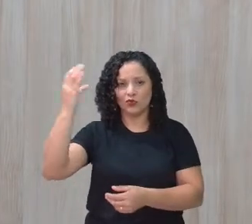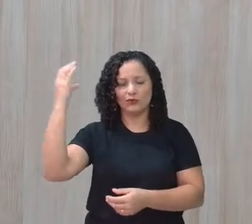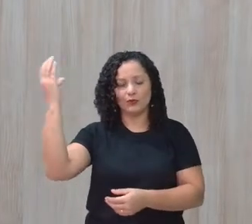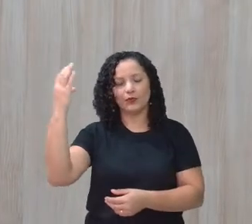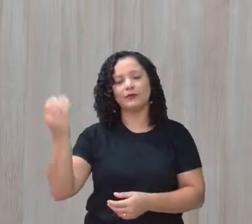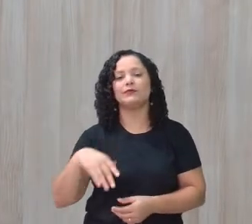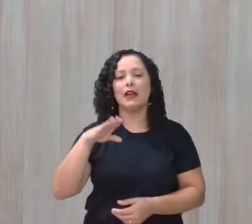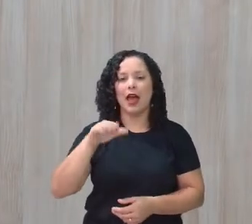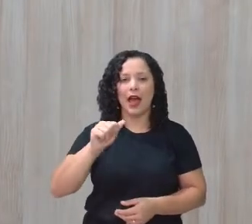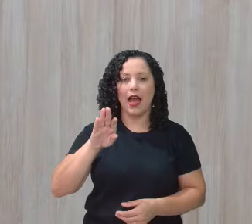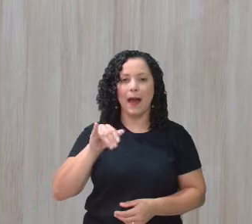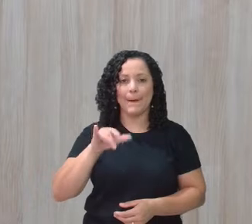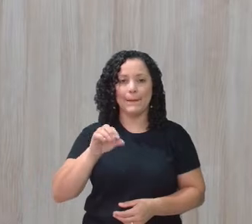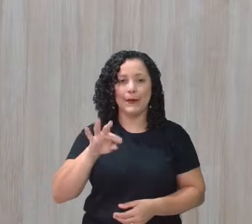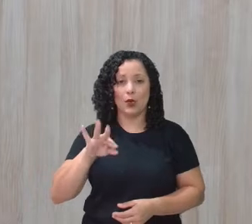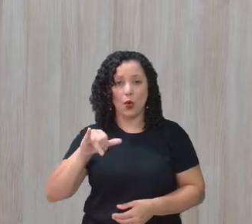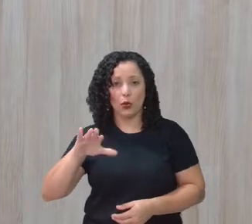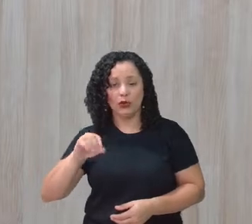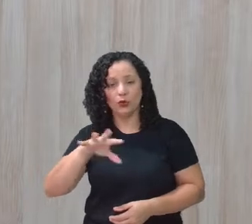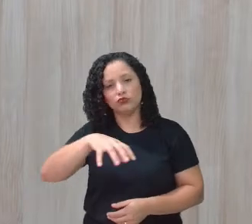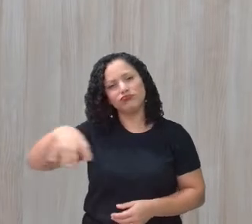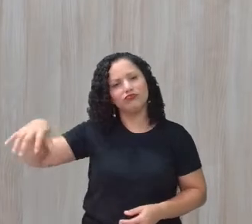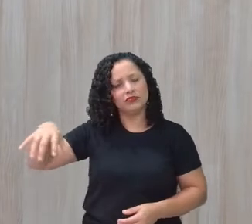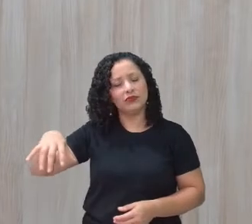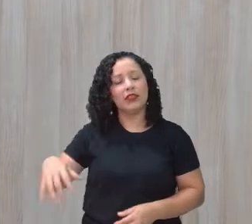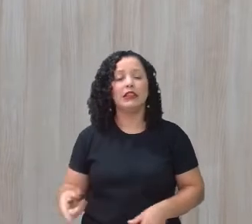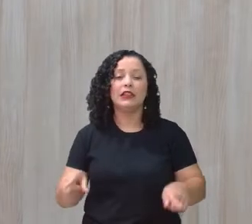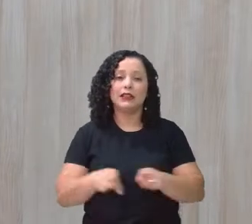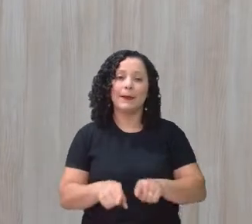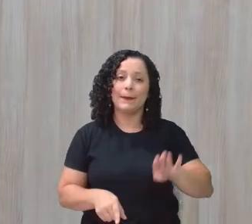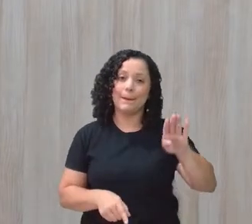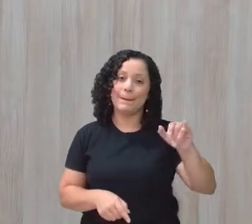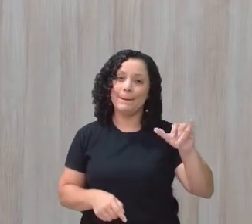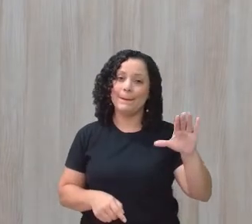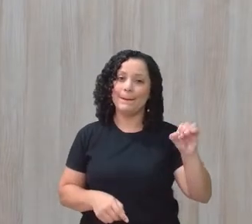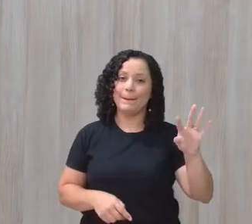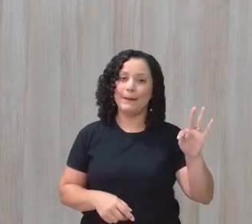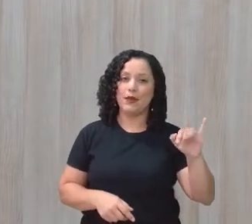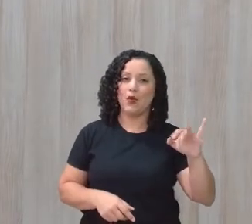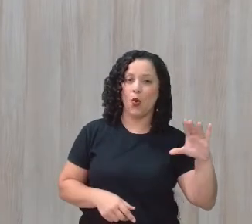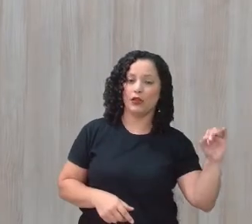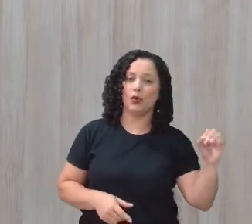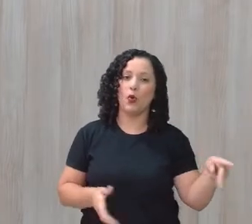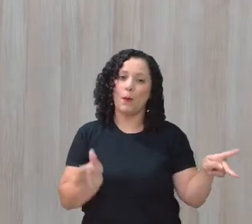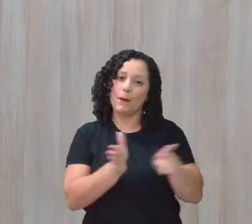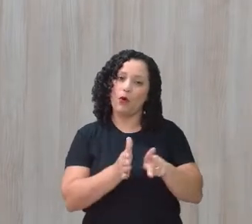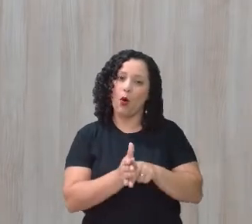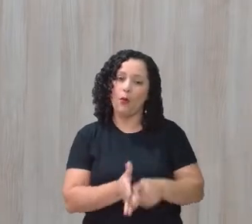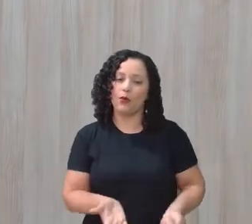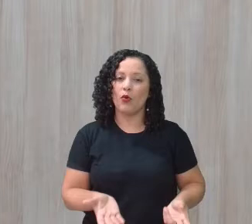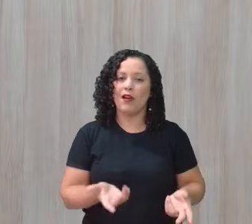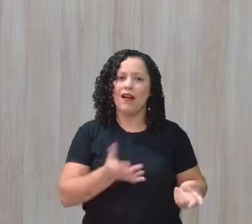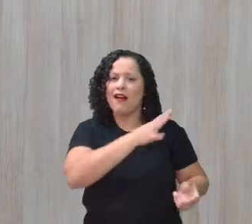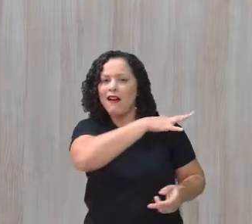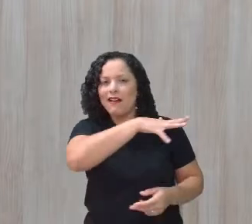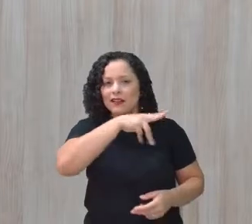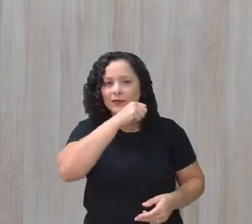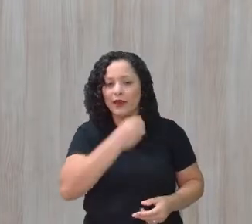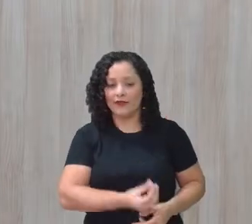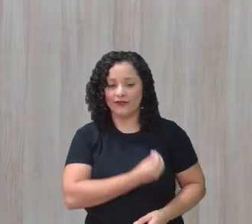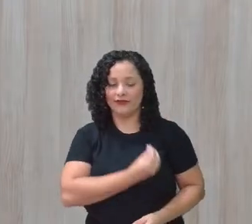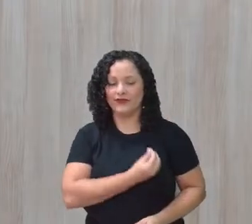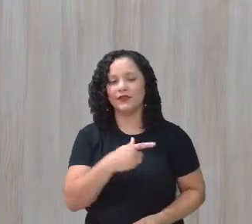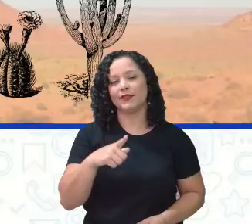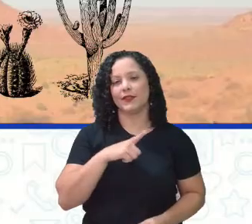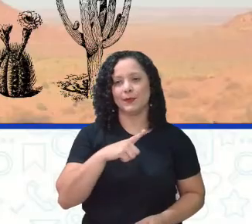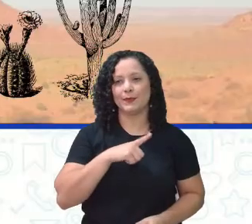de abiótico. E bióticos são os seres vivos. A relação disso aí a gente vai chamar de ecossistema. Beleza?